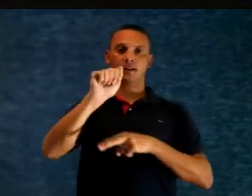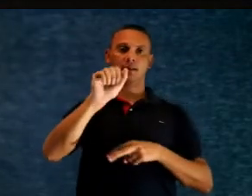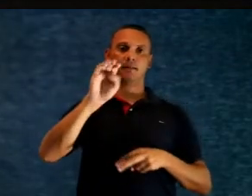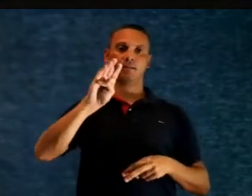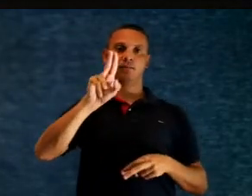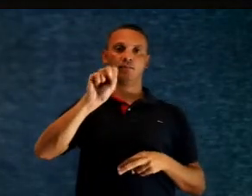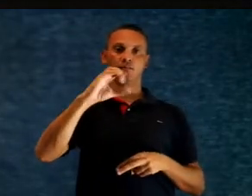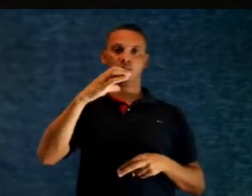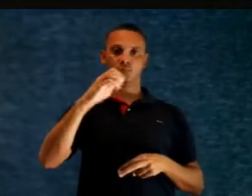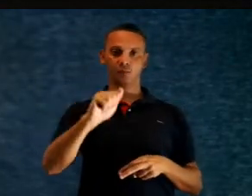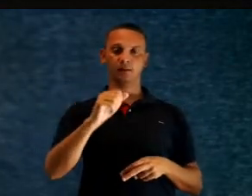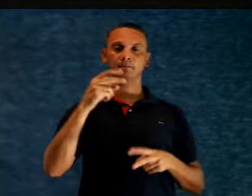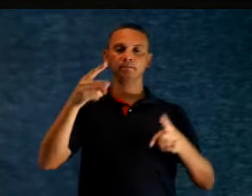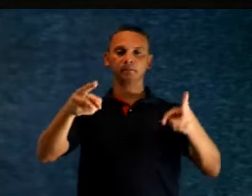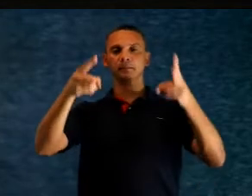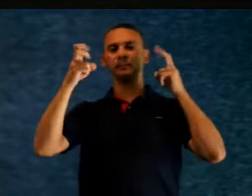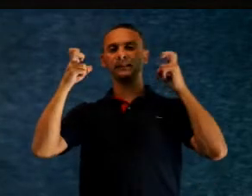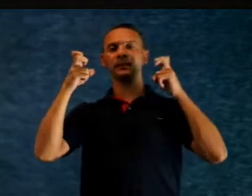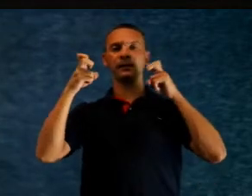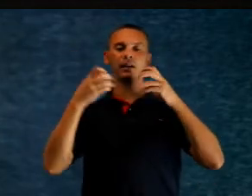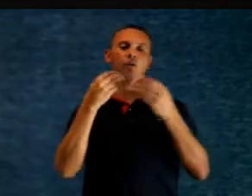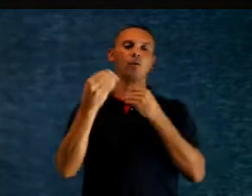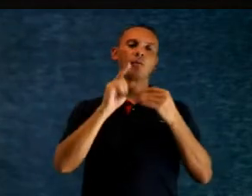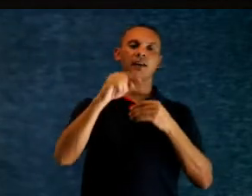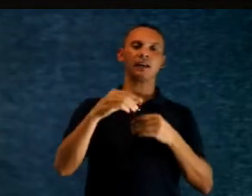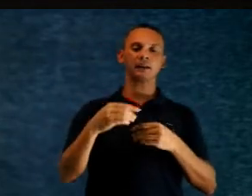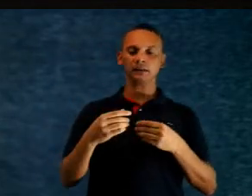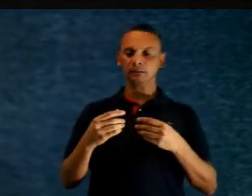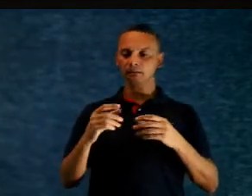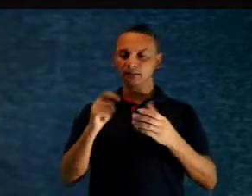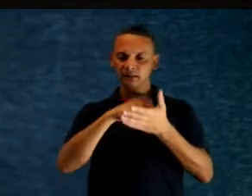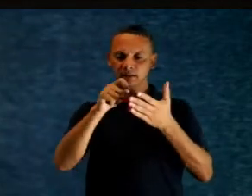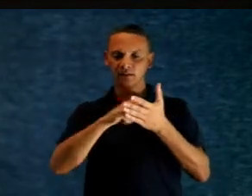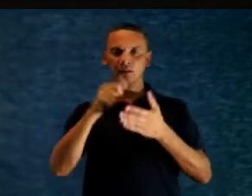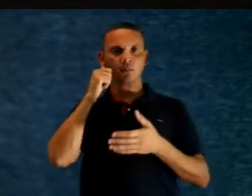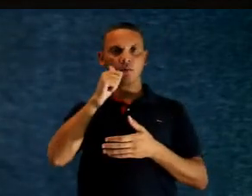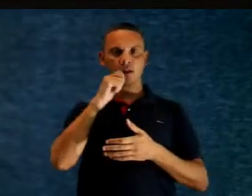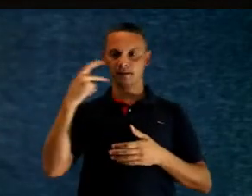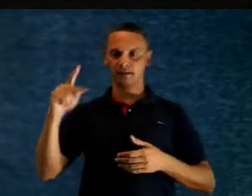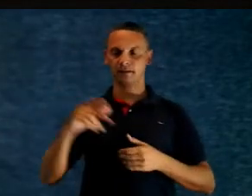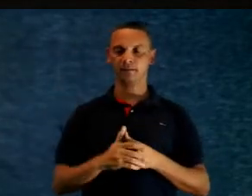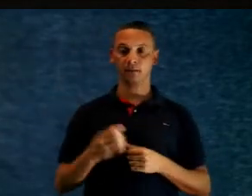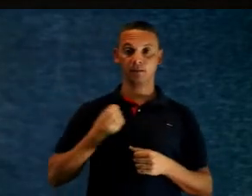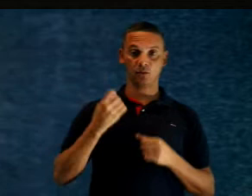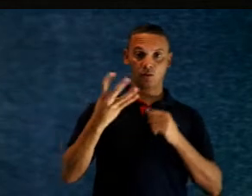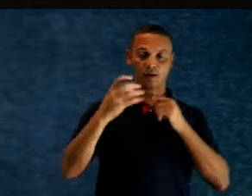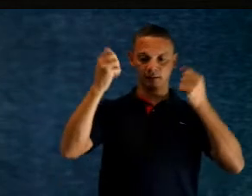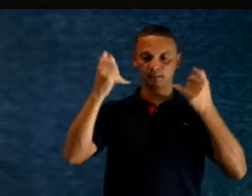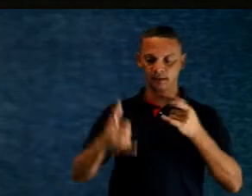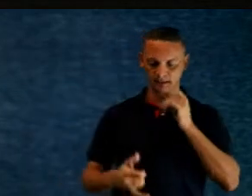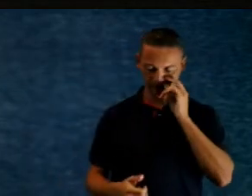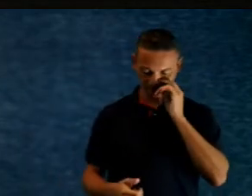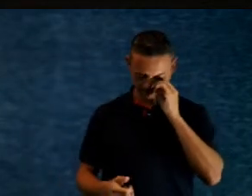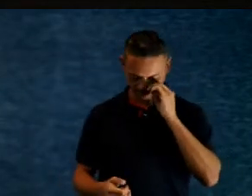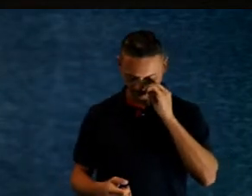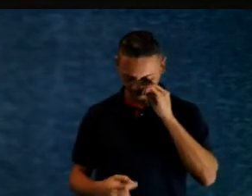ser bom. Sentia uma urgência biológica de solidão. Não se esqueçam, por favor, de que tudo que será